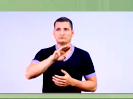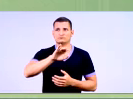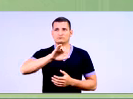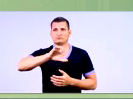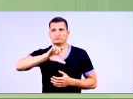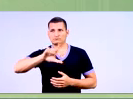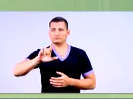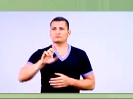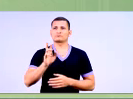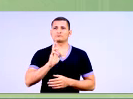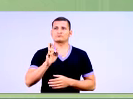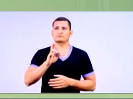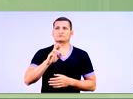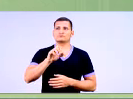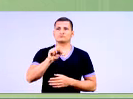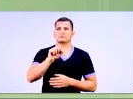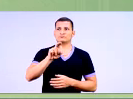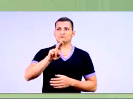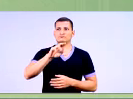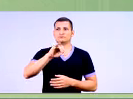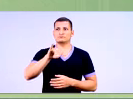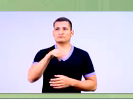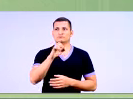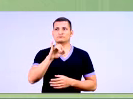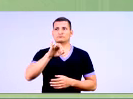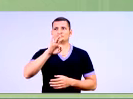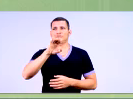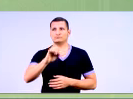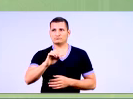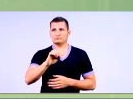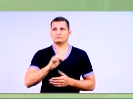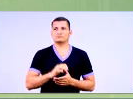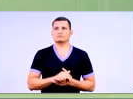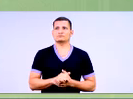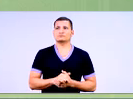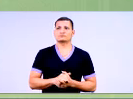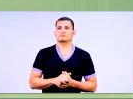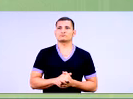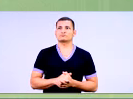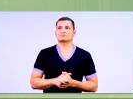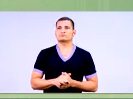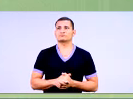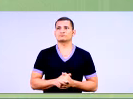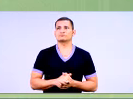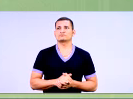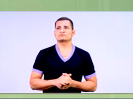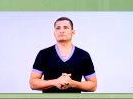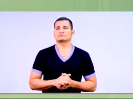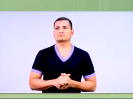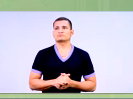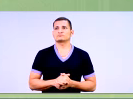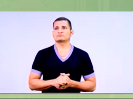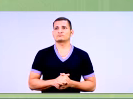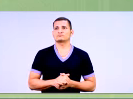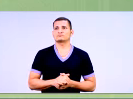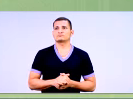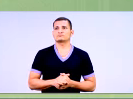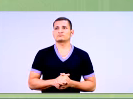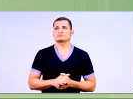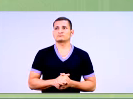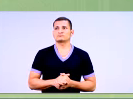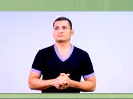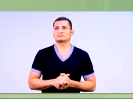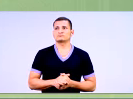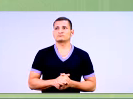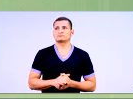Qual é o sujeito? A virus. Will a virus destroy important files in